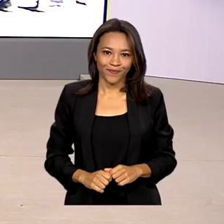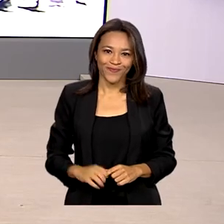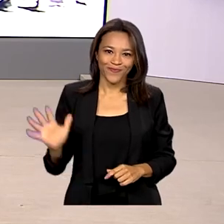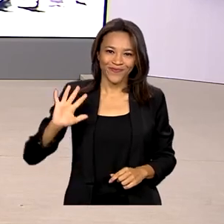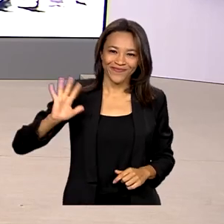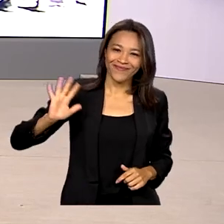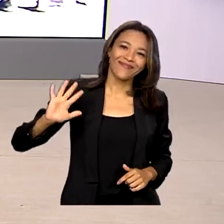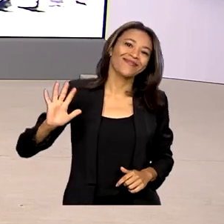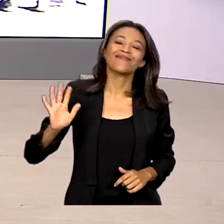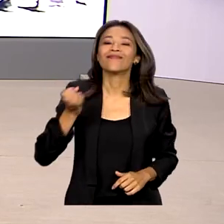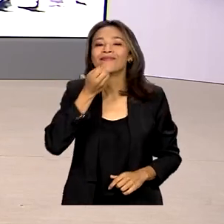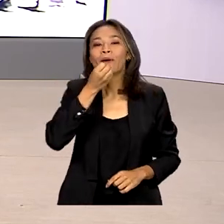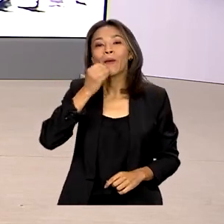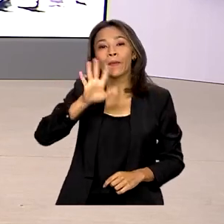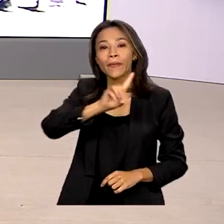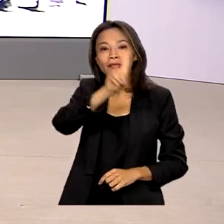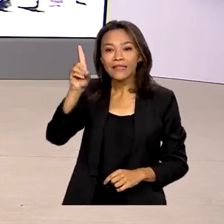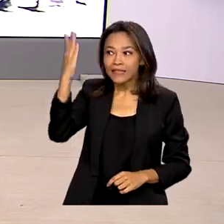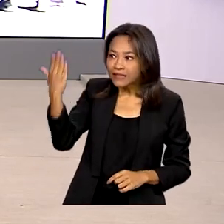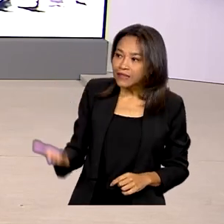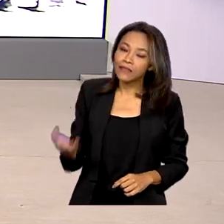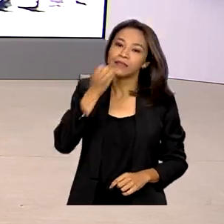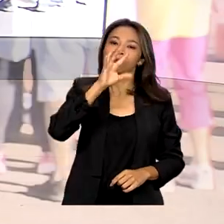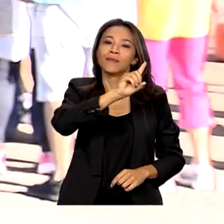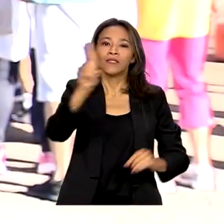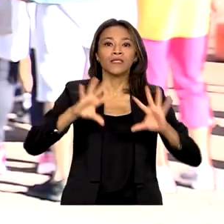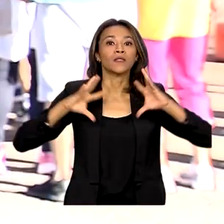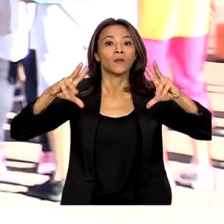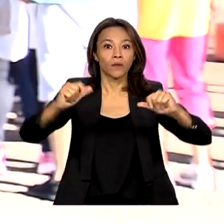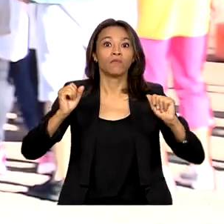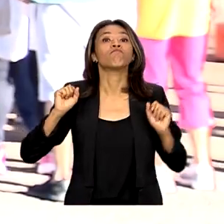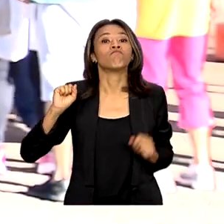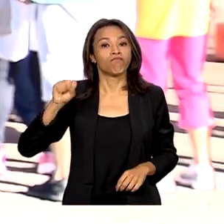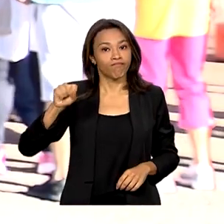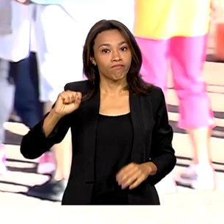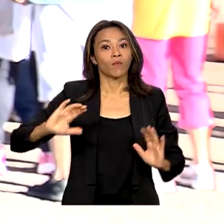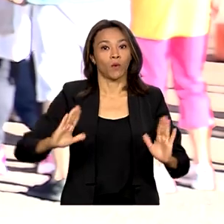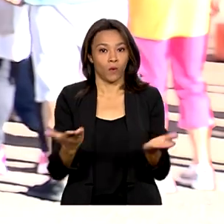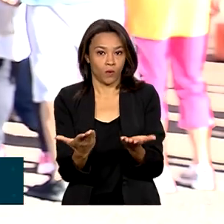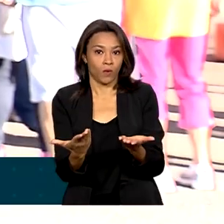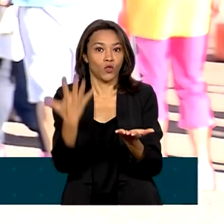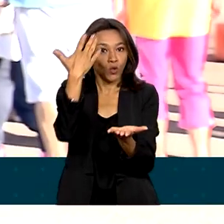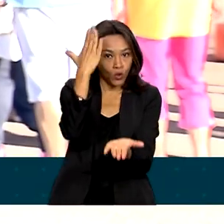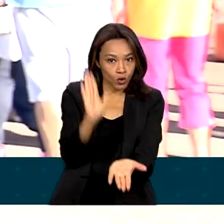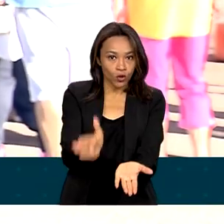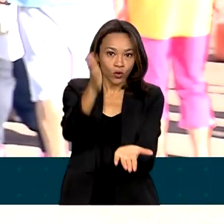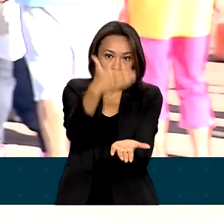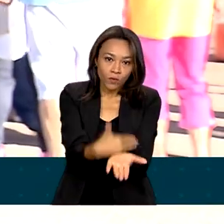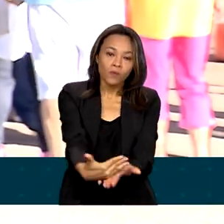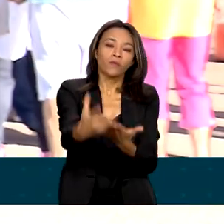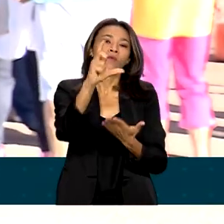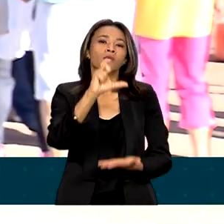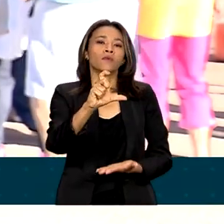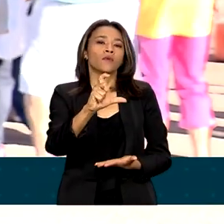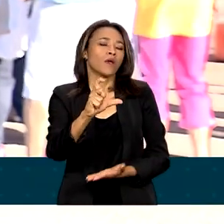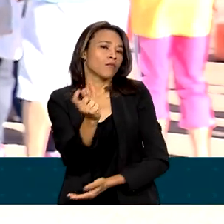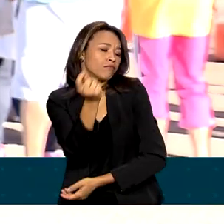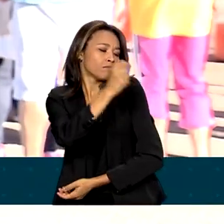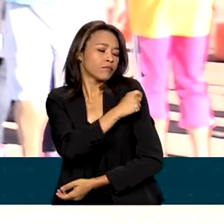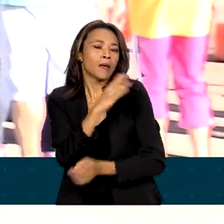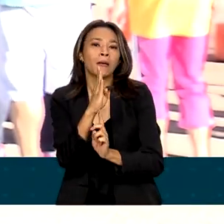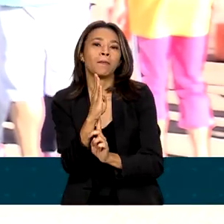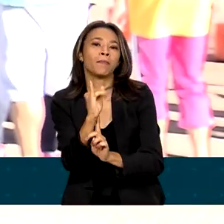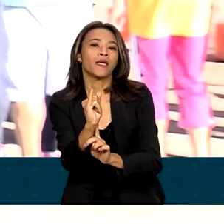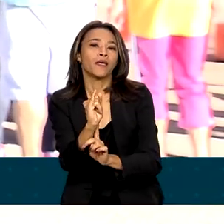Olá Natália bom dia para você e bom dia a todos É isso mesmo começa hoje a aplicação da vacina bivalente né que protege